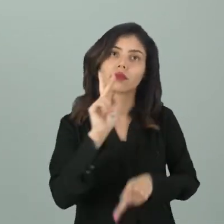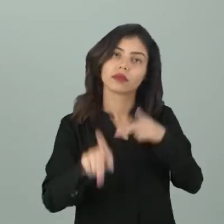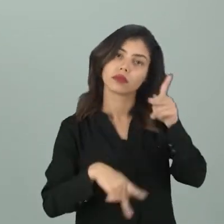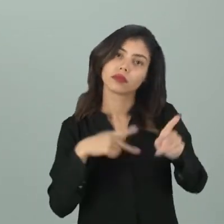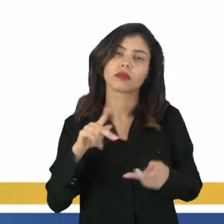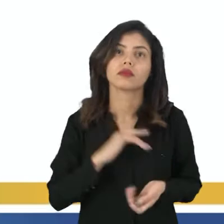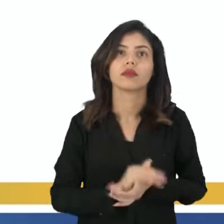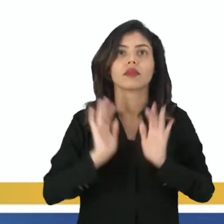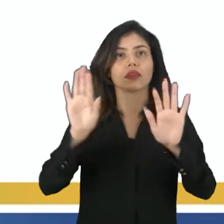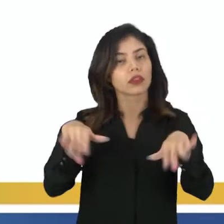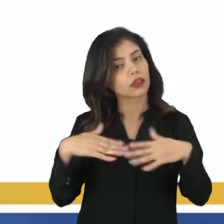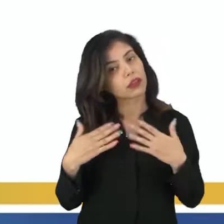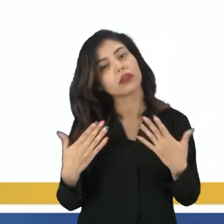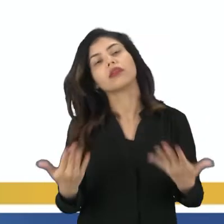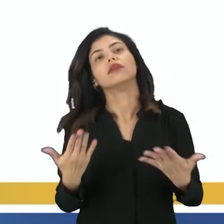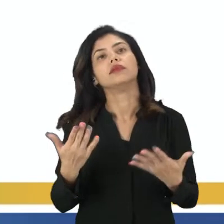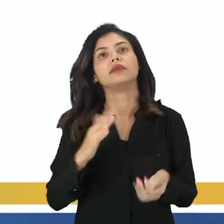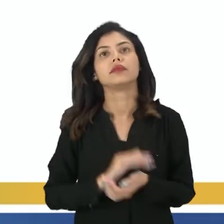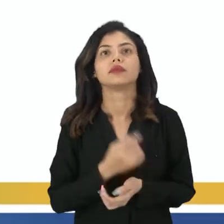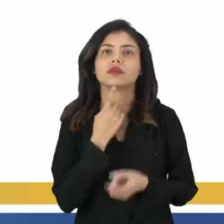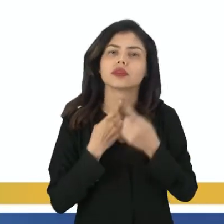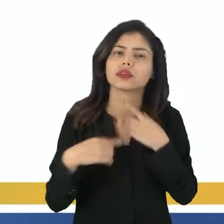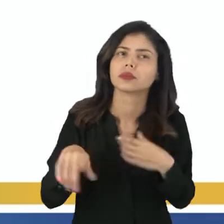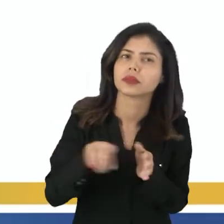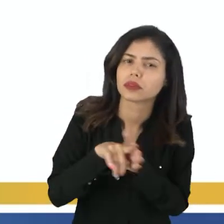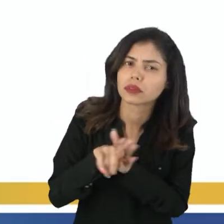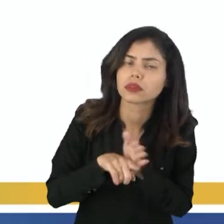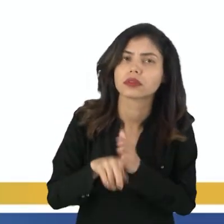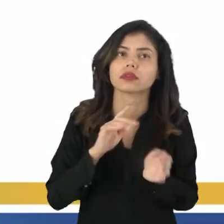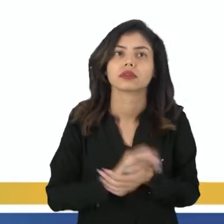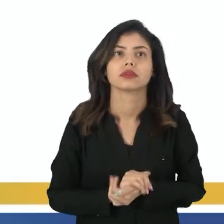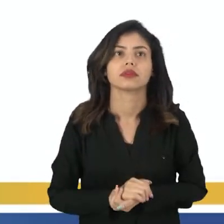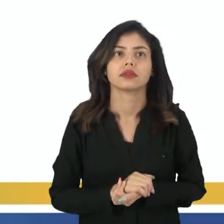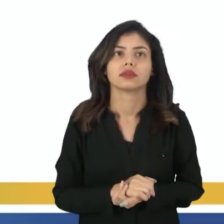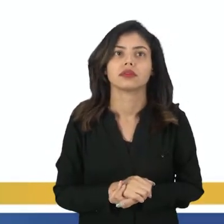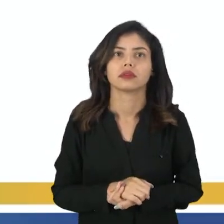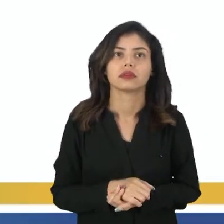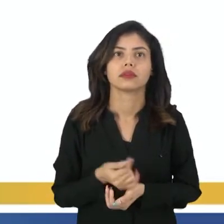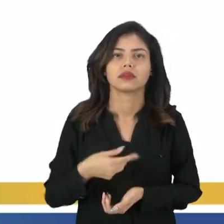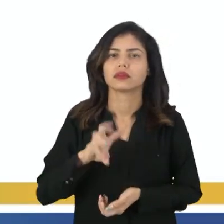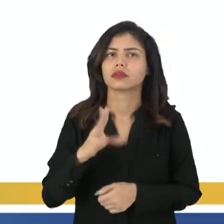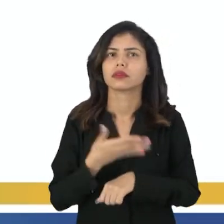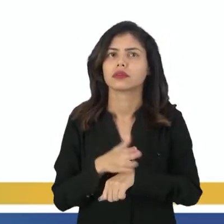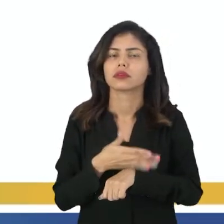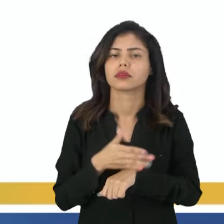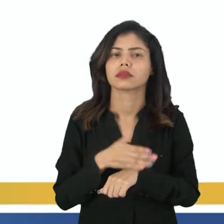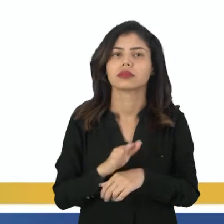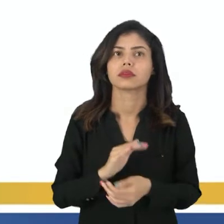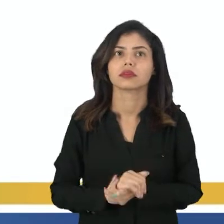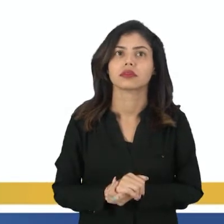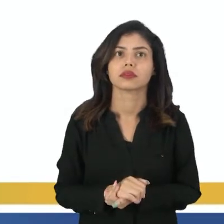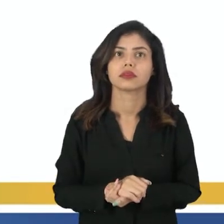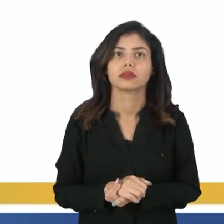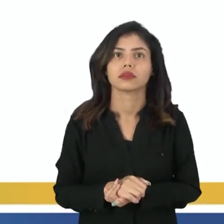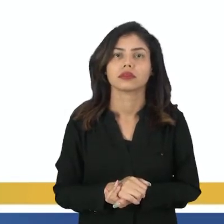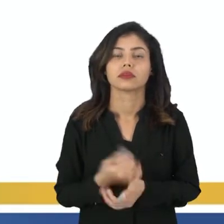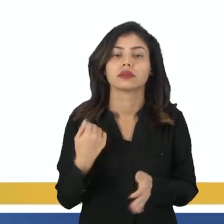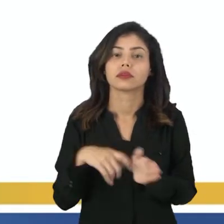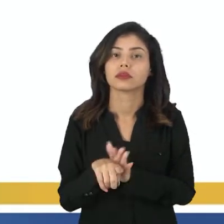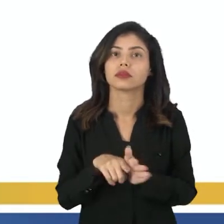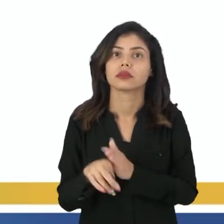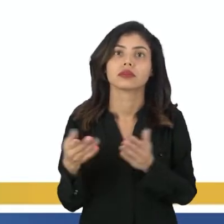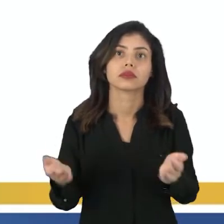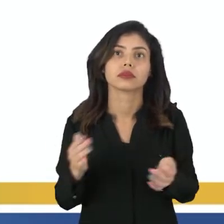a população. Qual grupo se deseja pesquisar? Quem vai participar